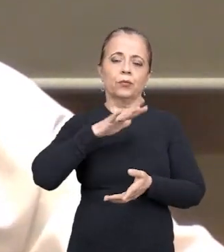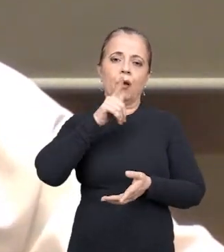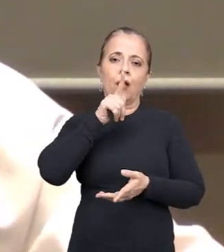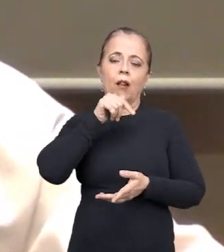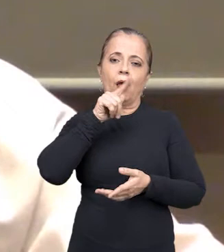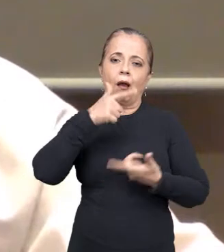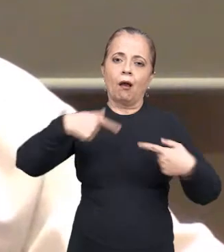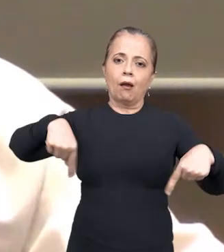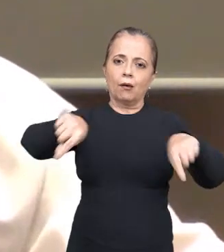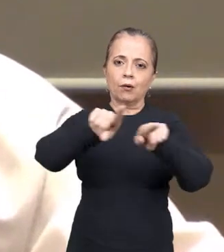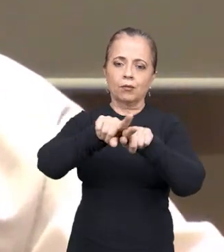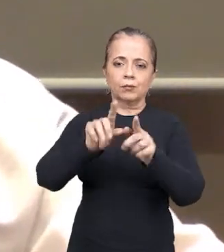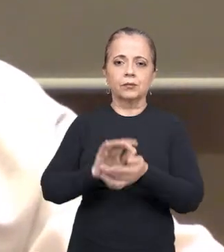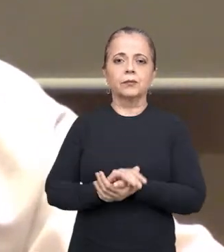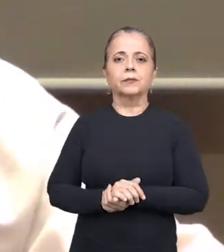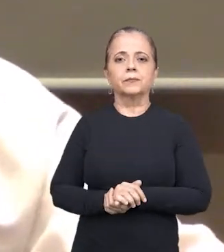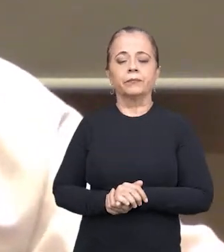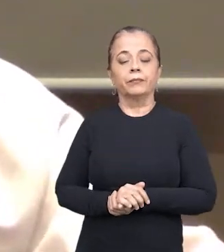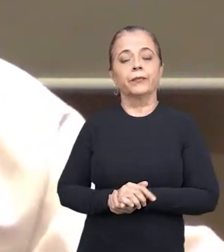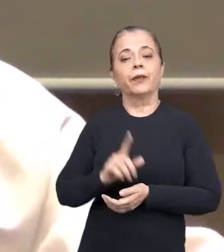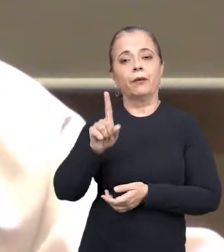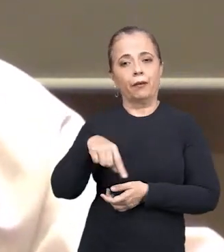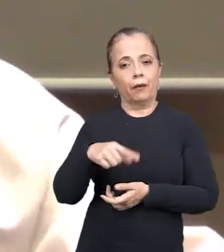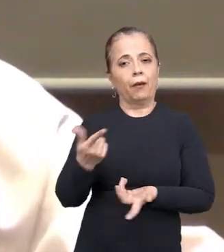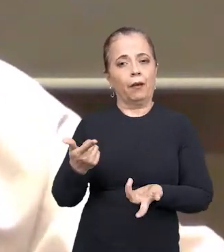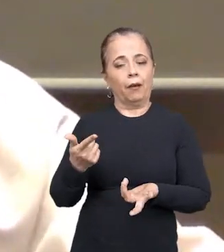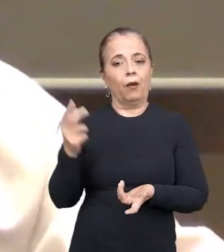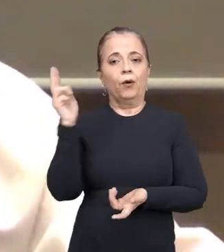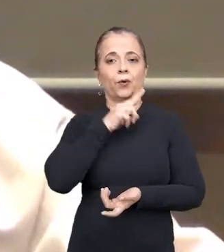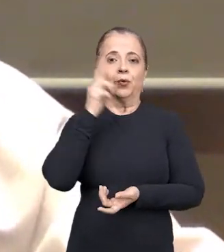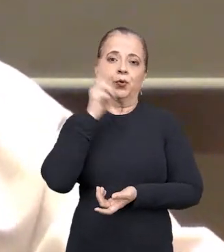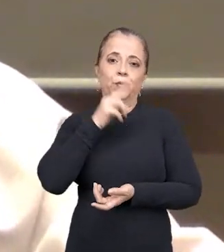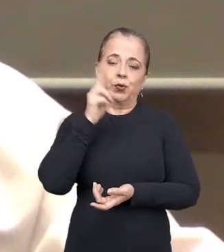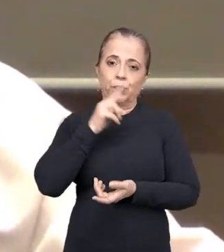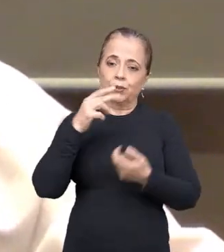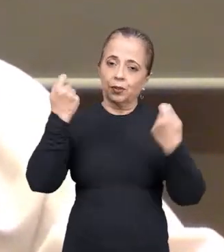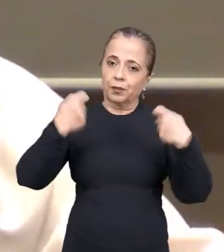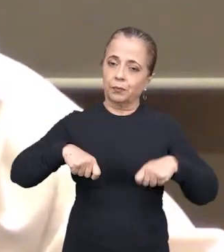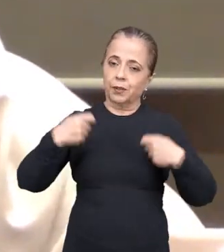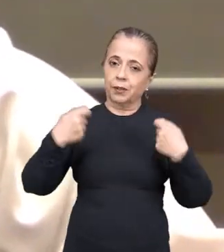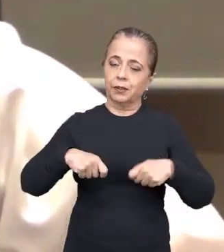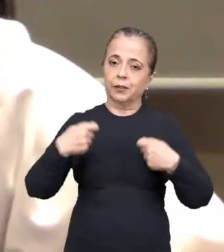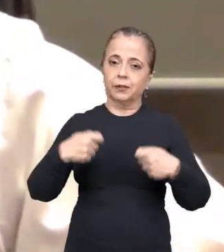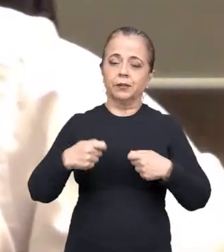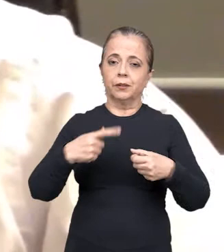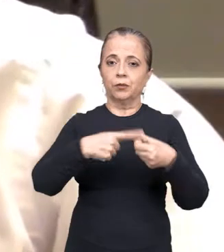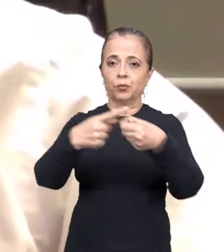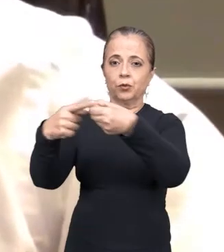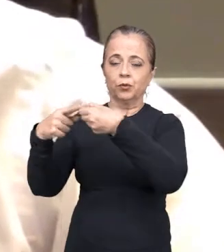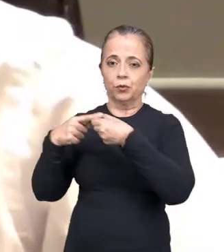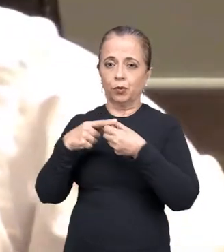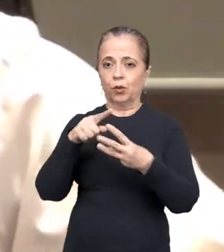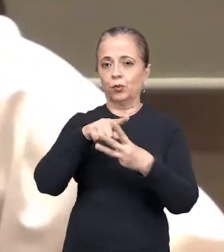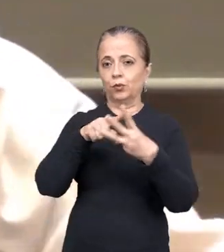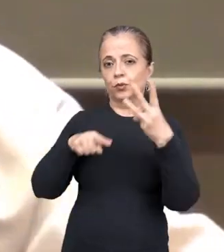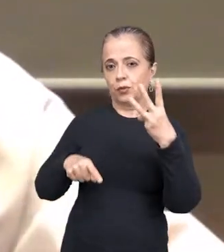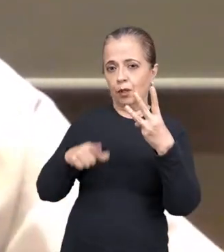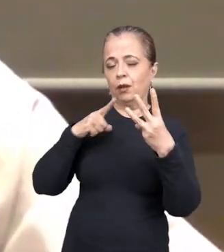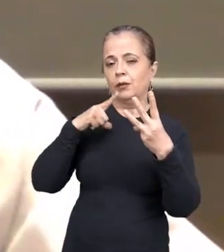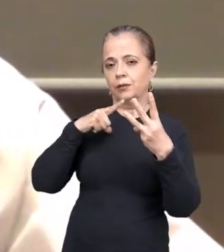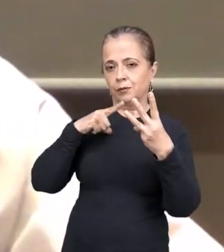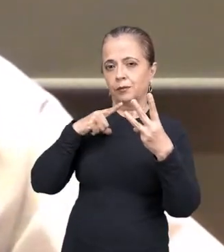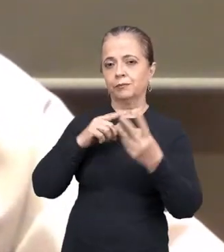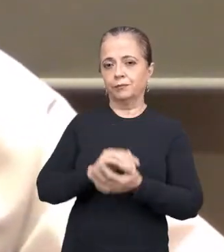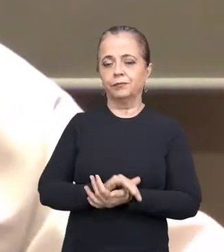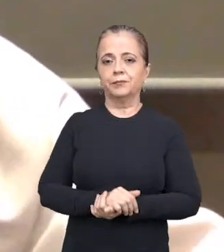região dos lagos, o que tornou a situação ainda mais urgente em relação aos municípios de Cabo Frio,